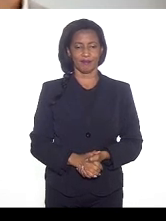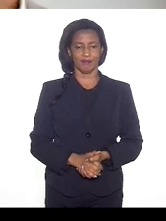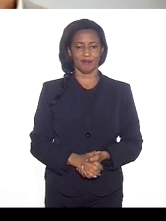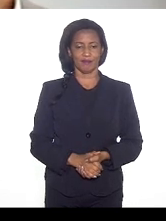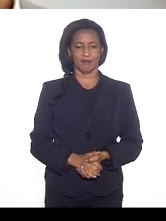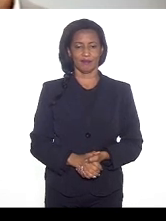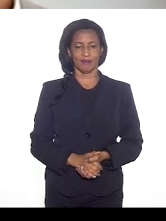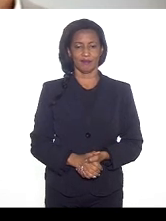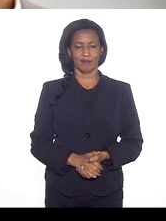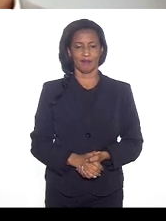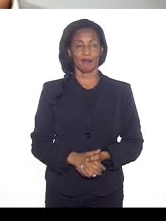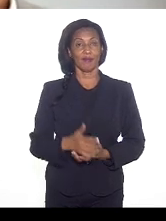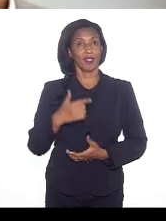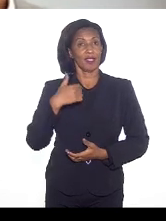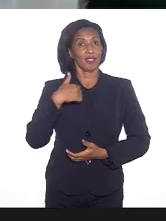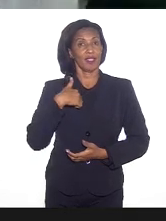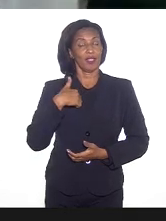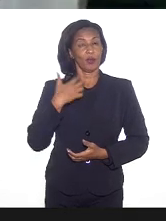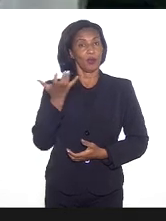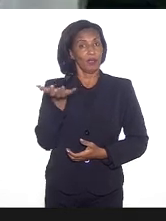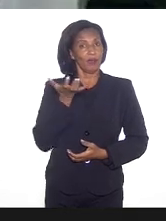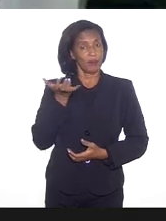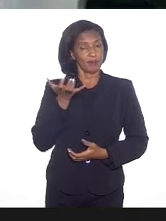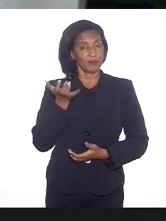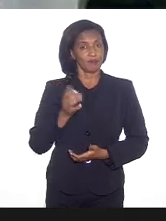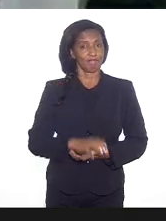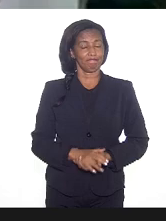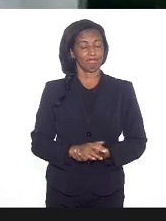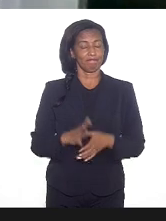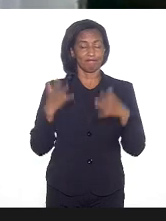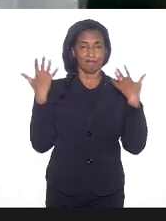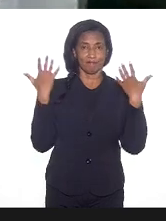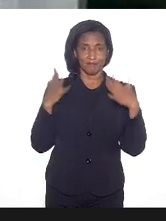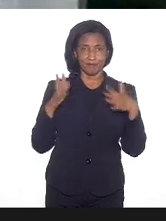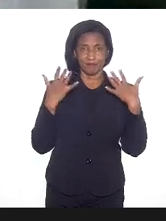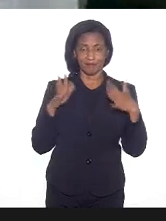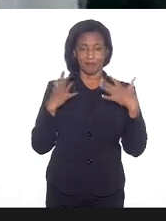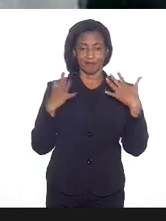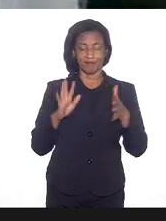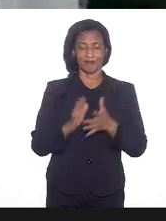Eu, inicialmente, quero parabenizar